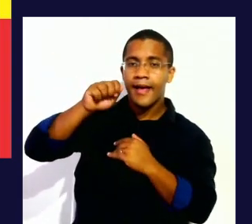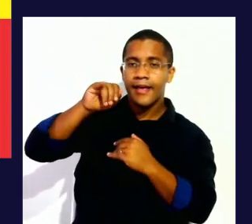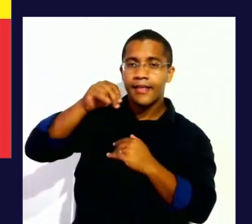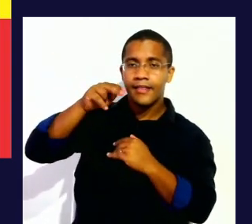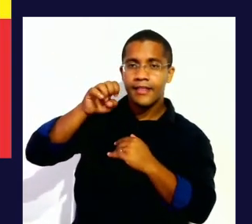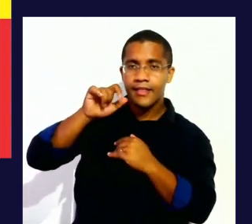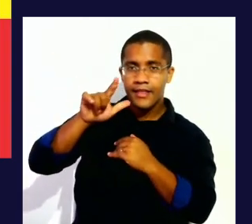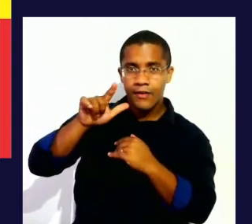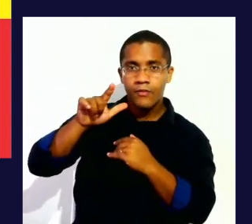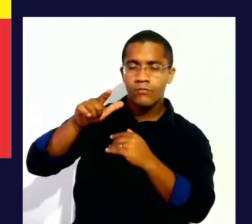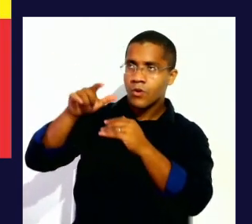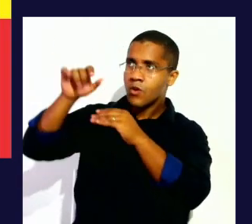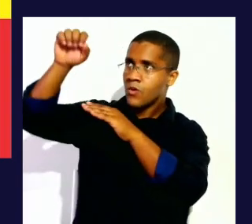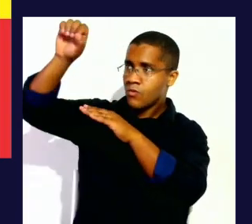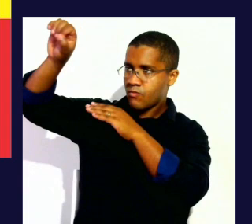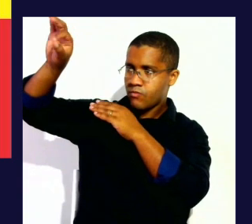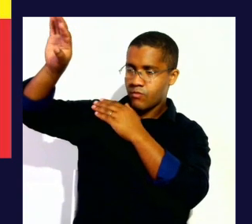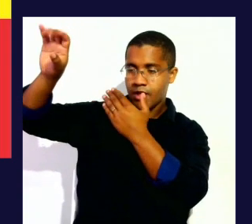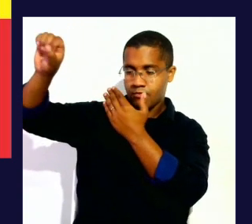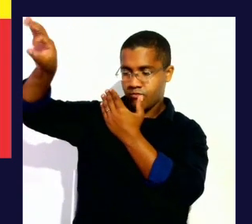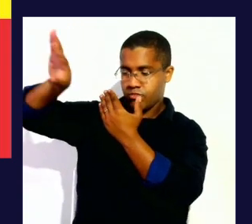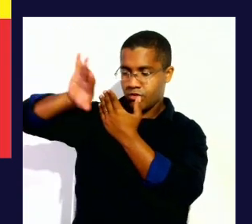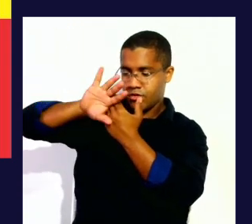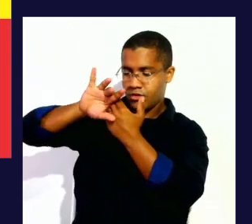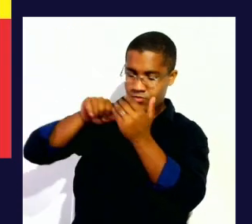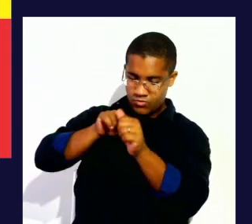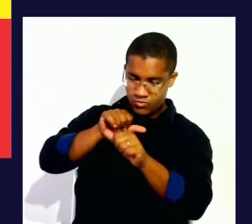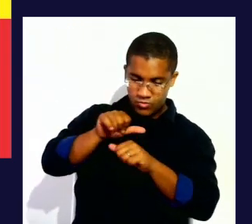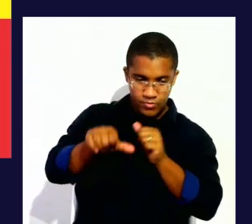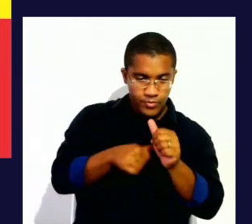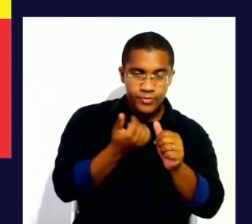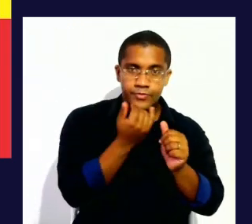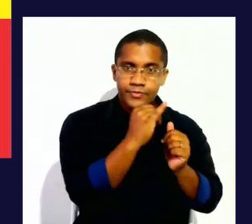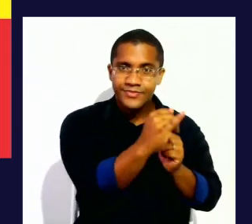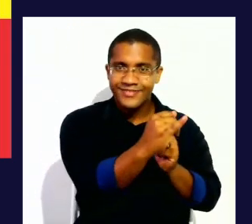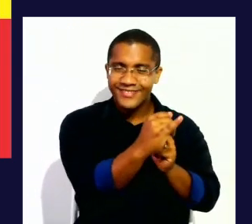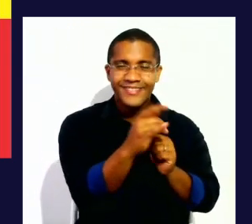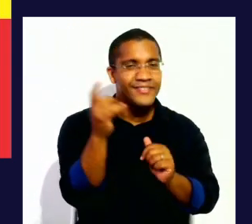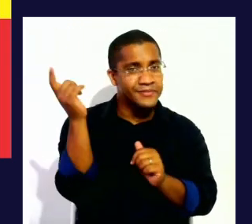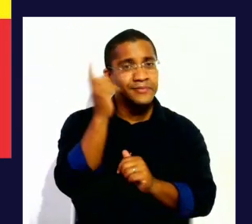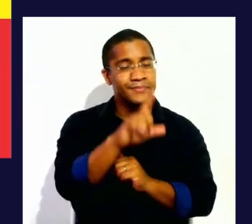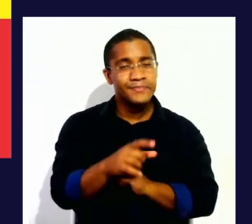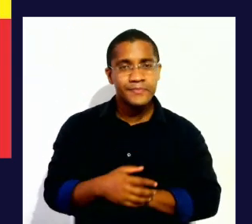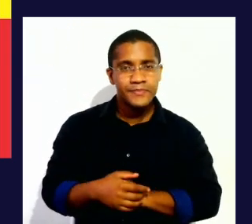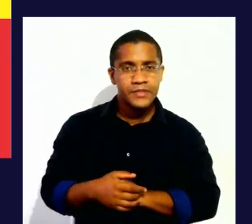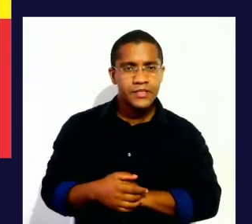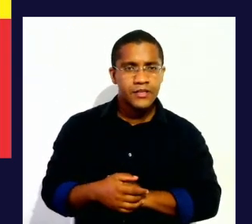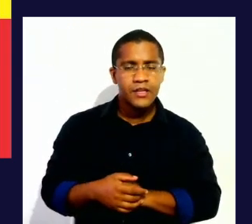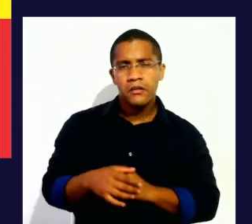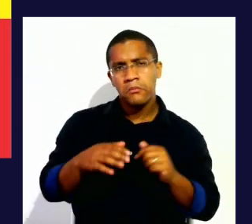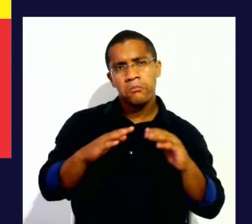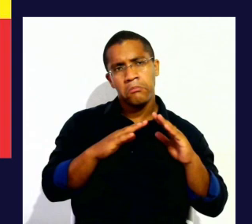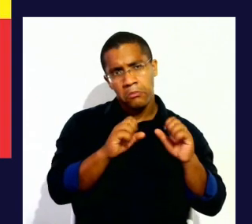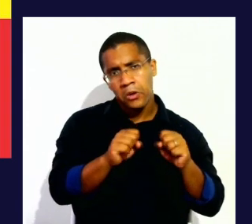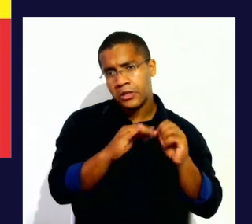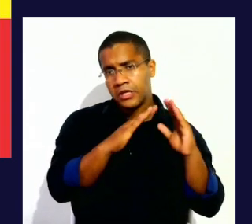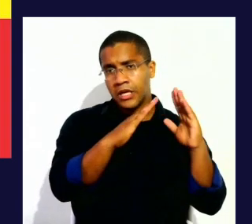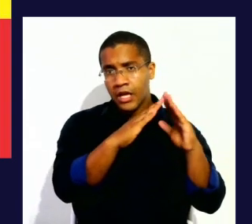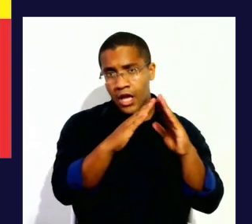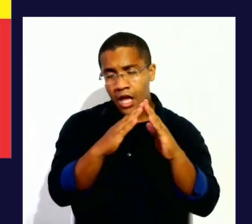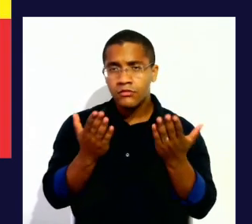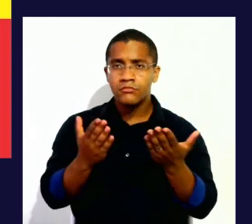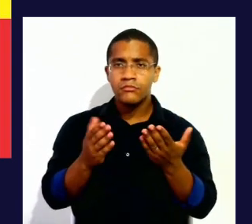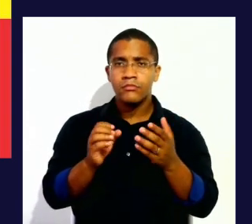solares, ocorre aí a transformação da corrente elétrica para a utilização aí em